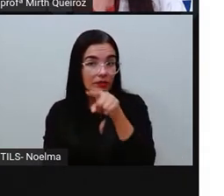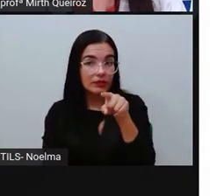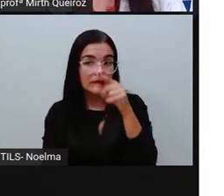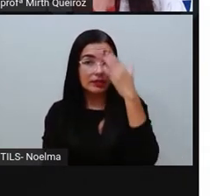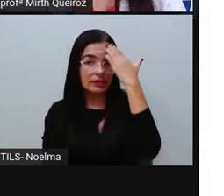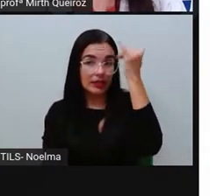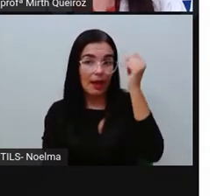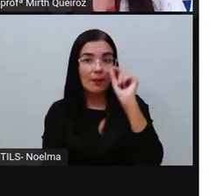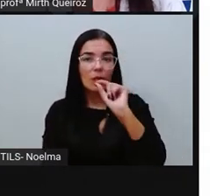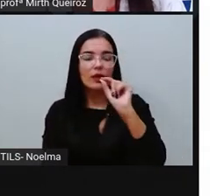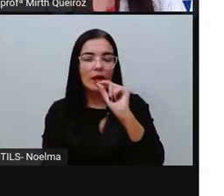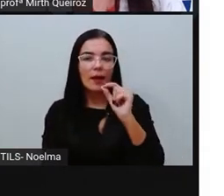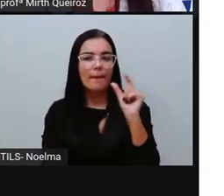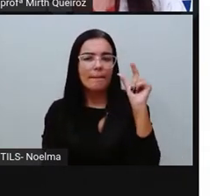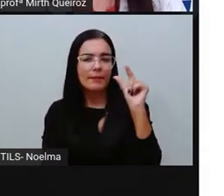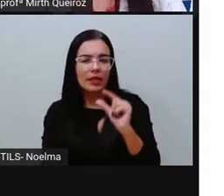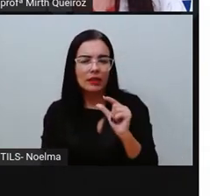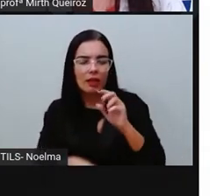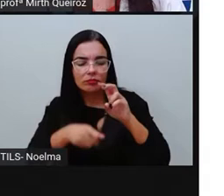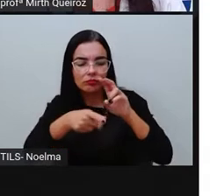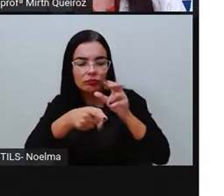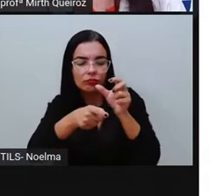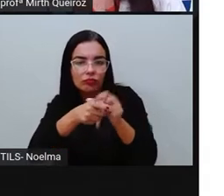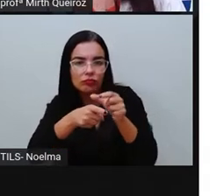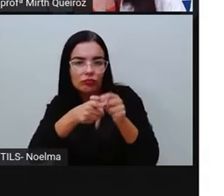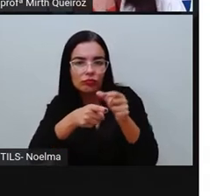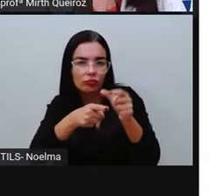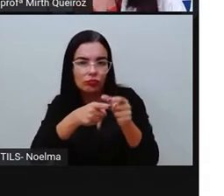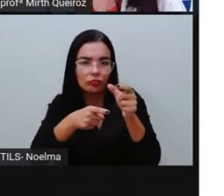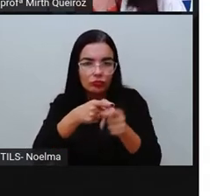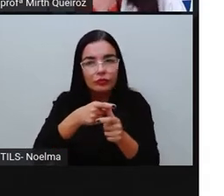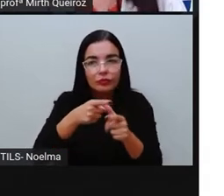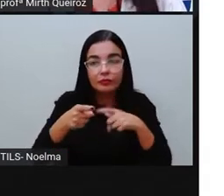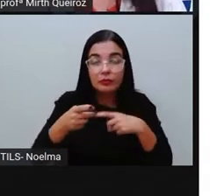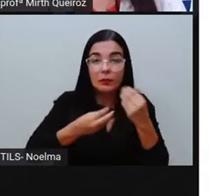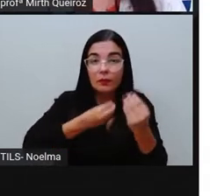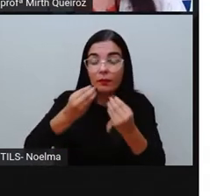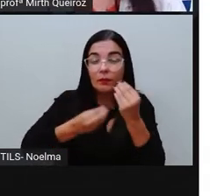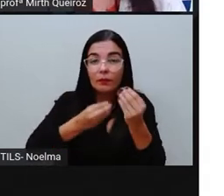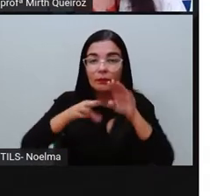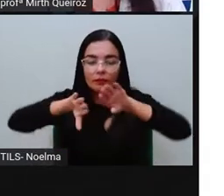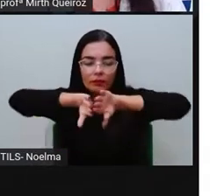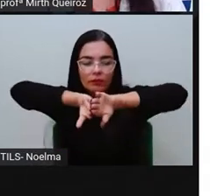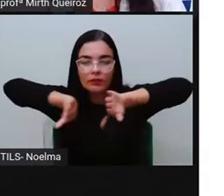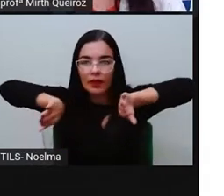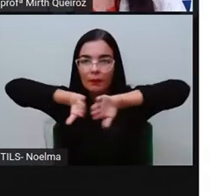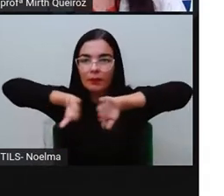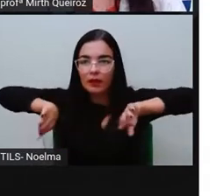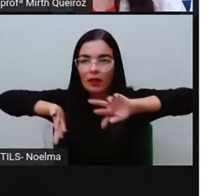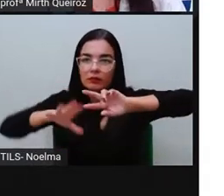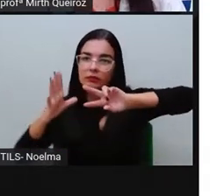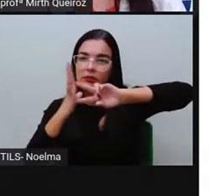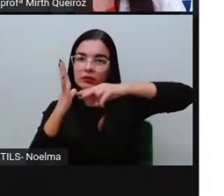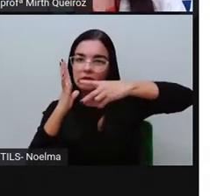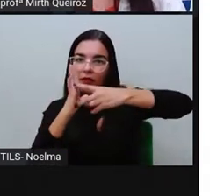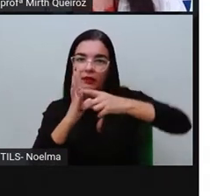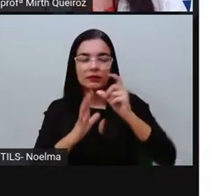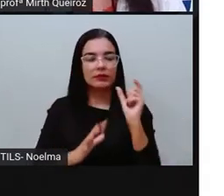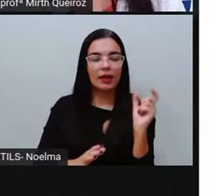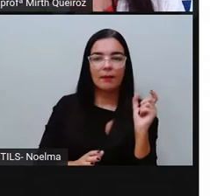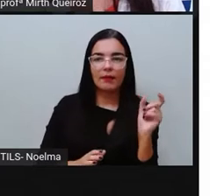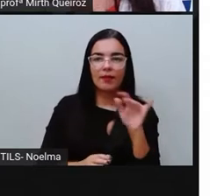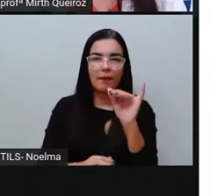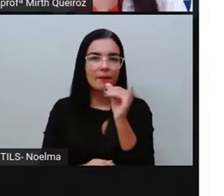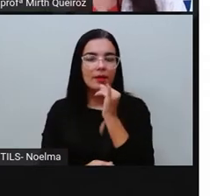sabe é o menor elemento sonoro capaz de fazer a distinção entre o significado das palavras, como, por exemplo,